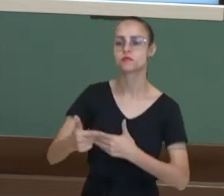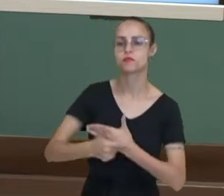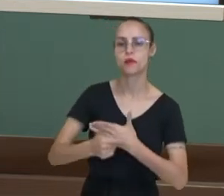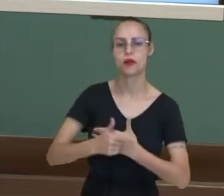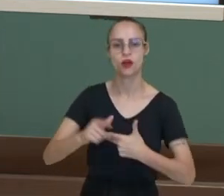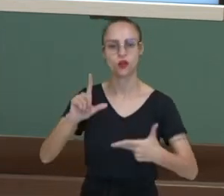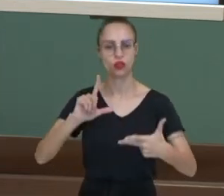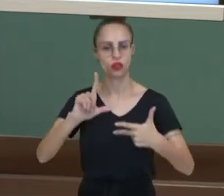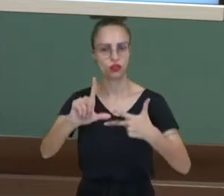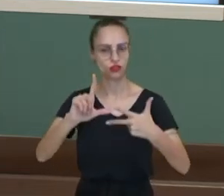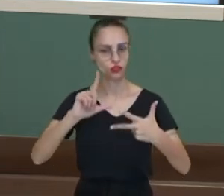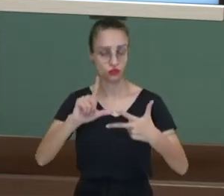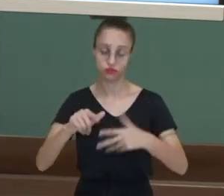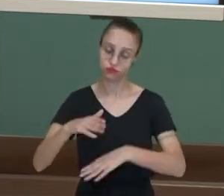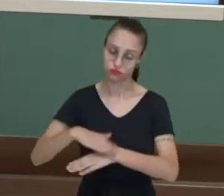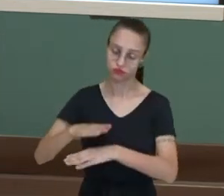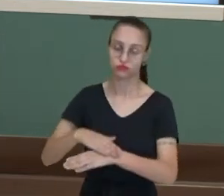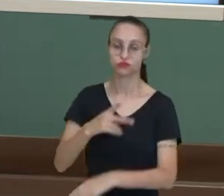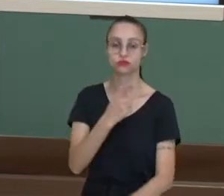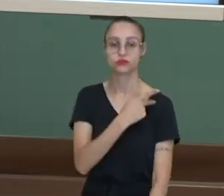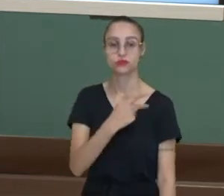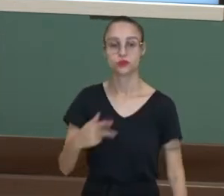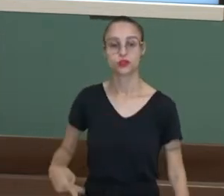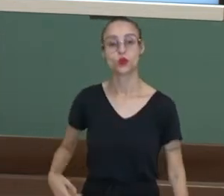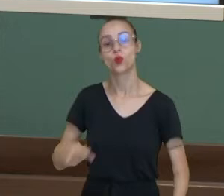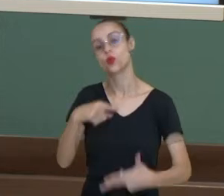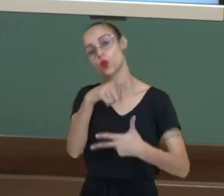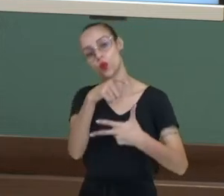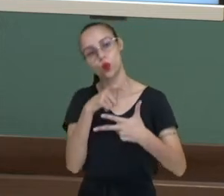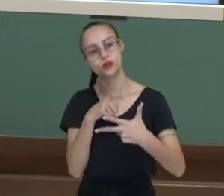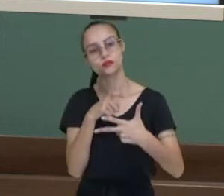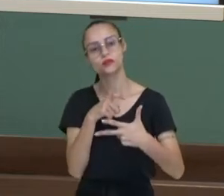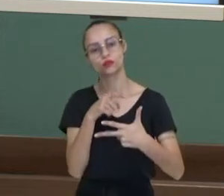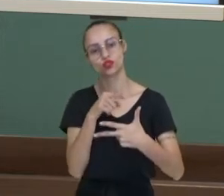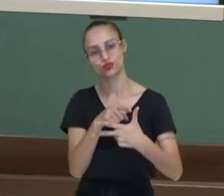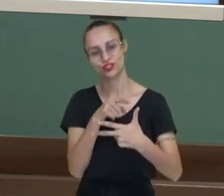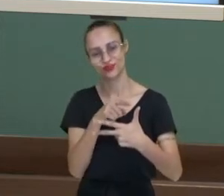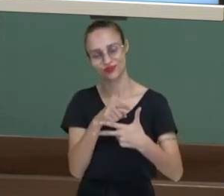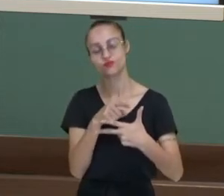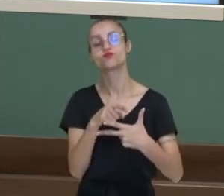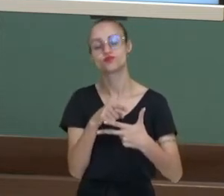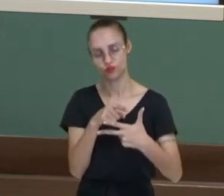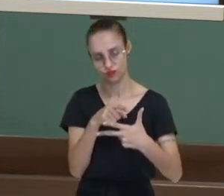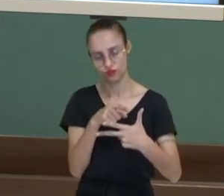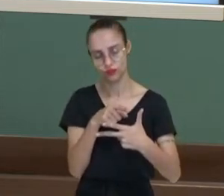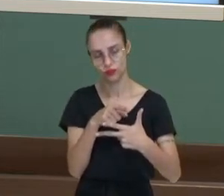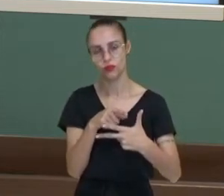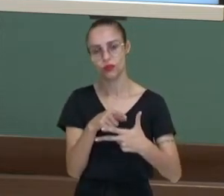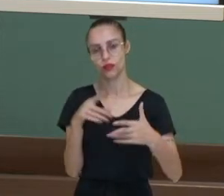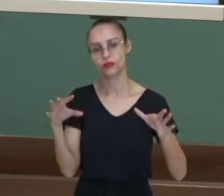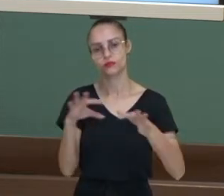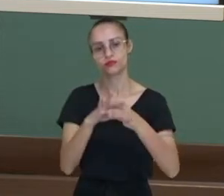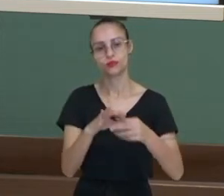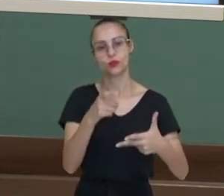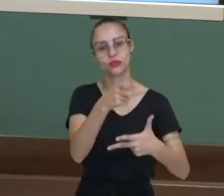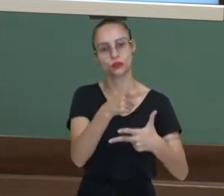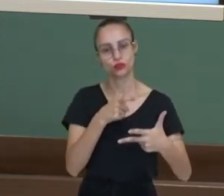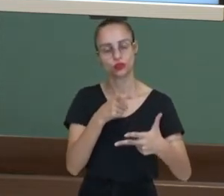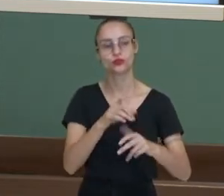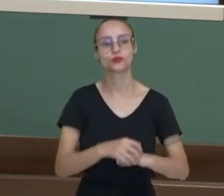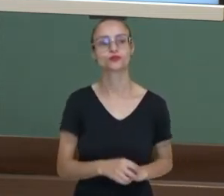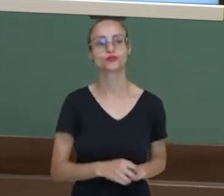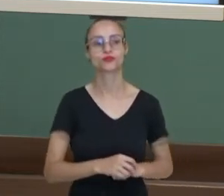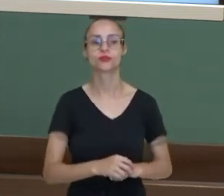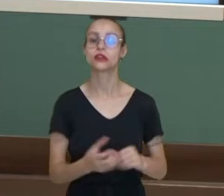Poder Legislativo? O próprio Poder Executivo. Então uma concentração de poderes com o Executivo.